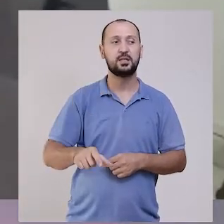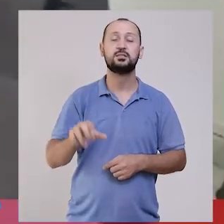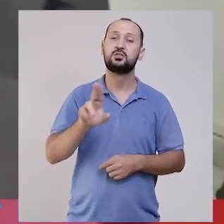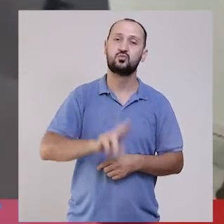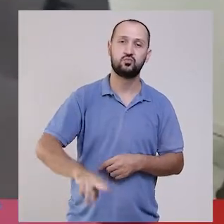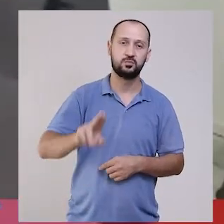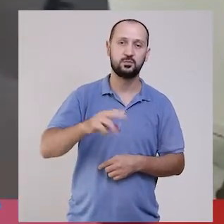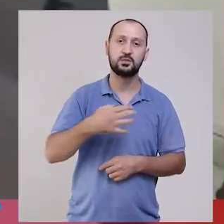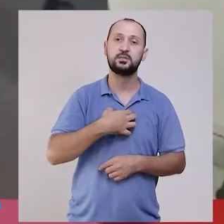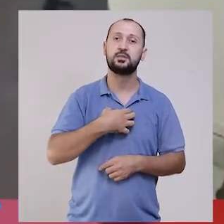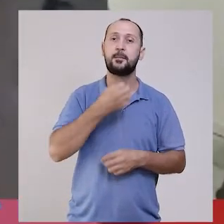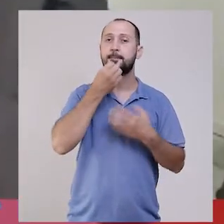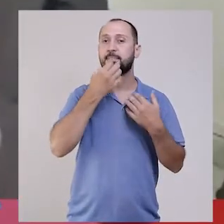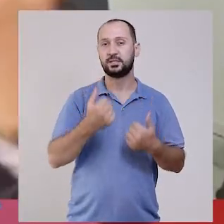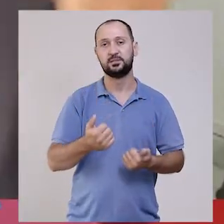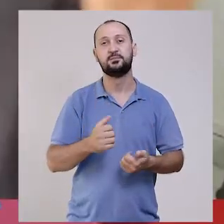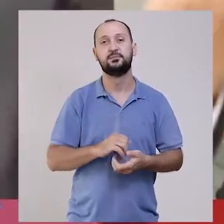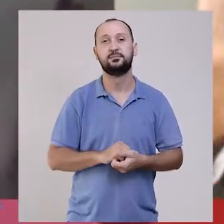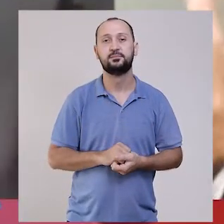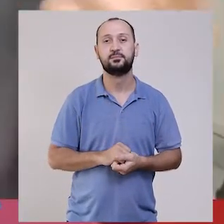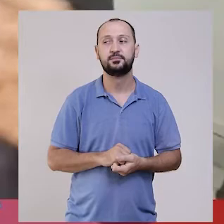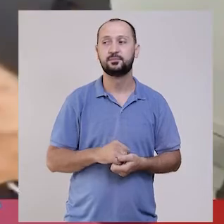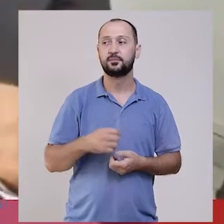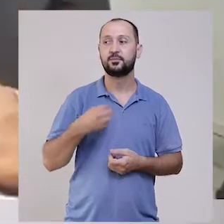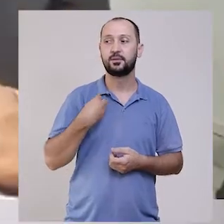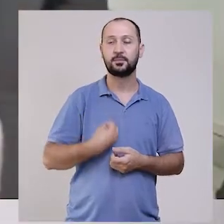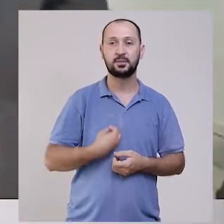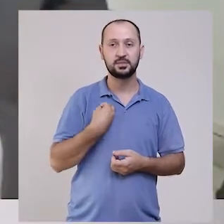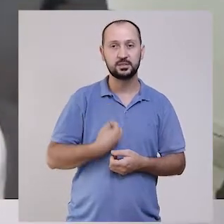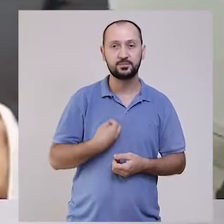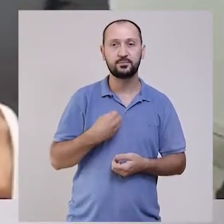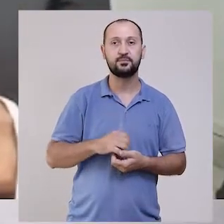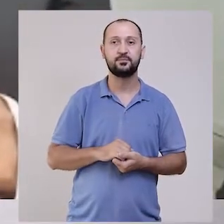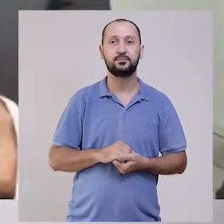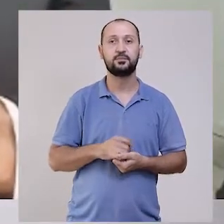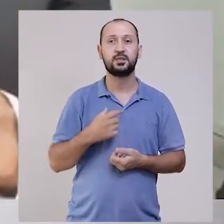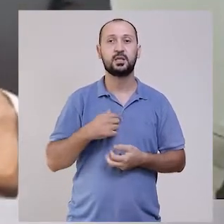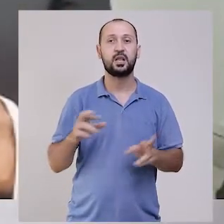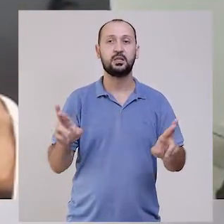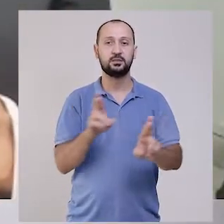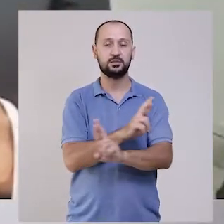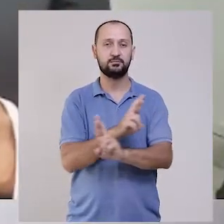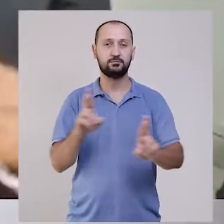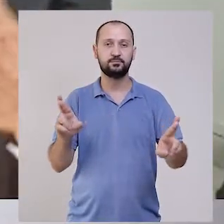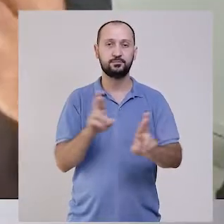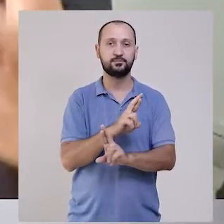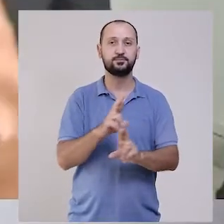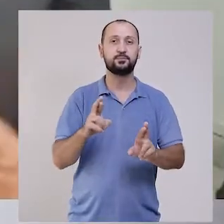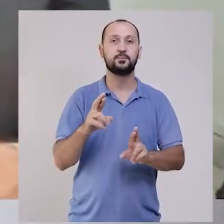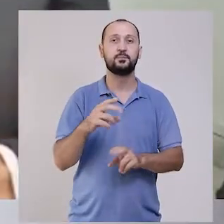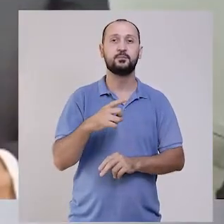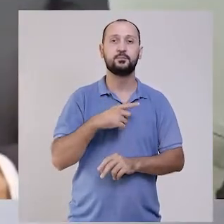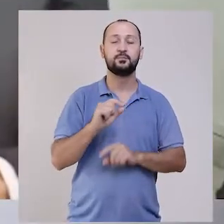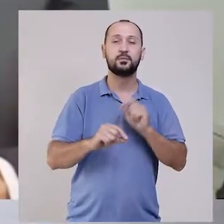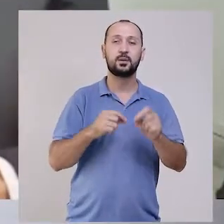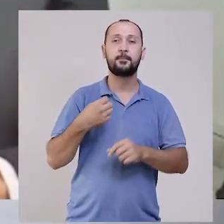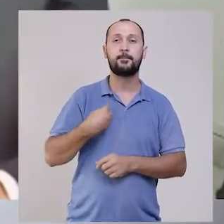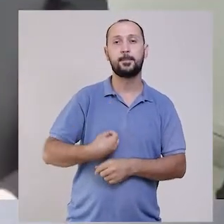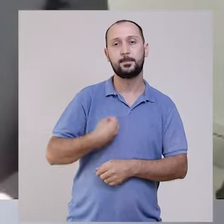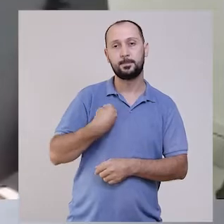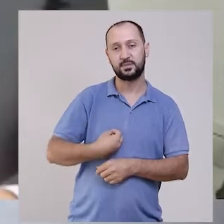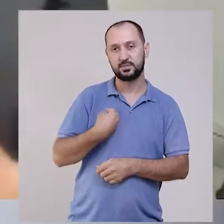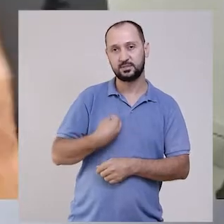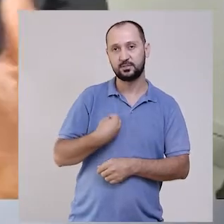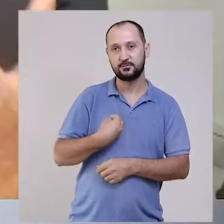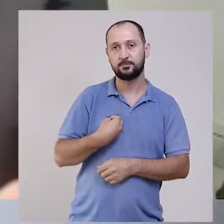bem, sabe? Que ele participe, que ele interaja, que ele esteja participando da vida naquele